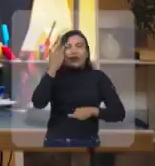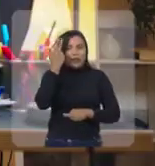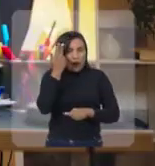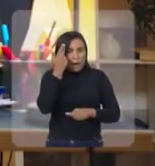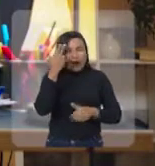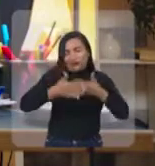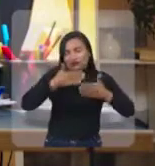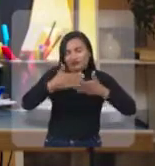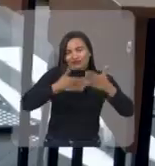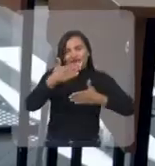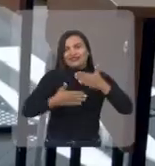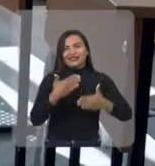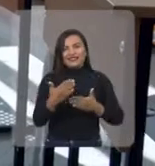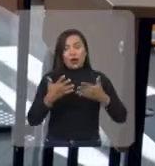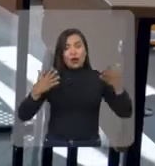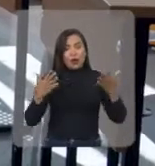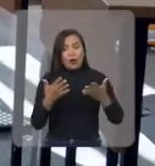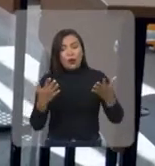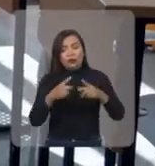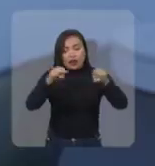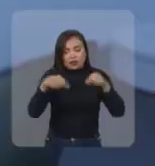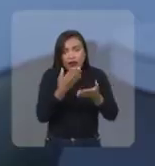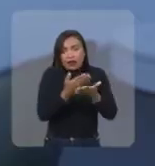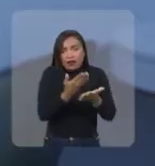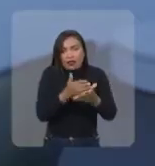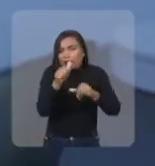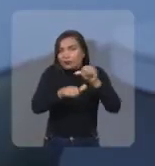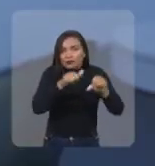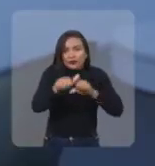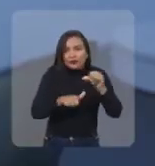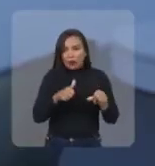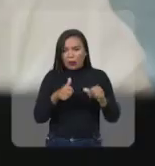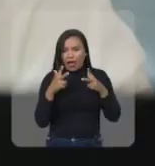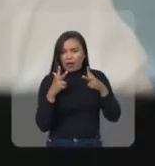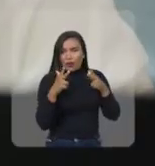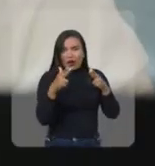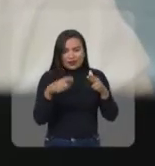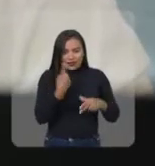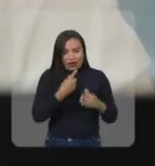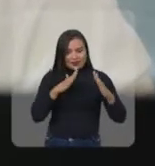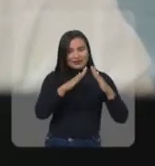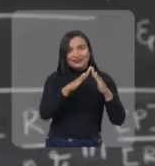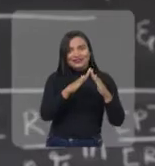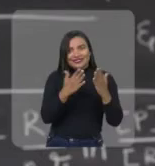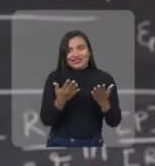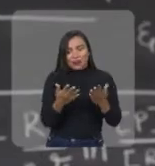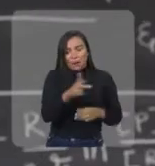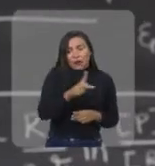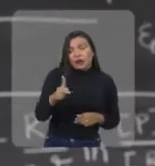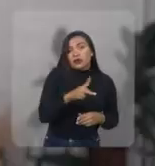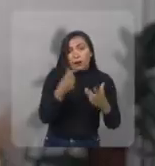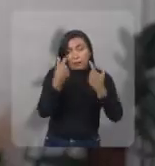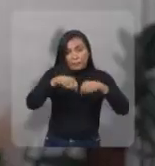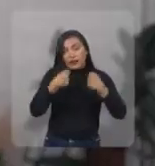evolução. Hoje, a sala de aula mudou e virou a nossa casa. Professores precisam se adaptar